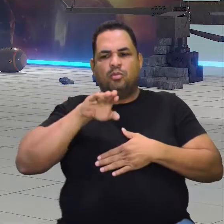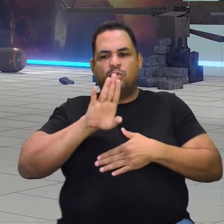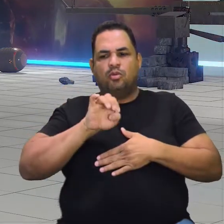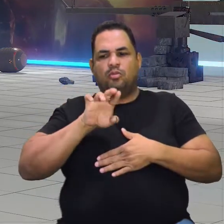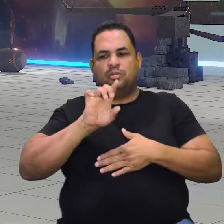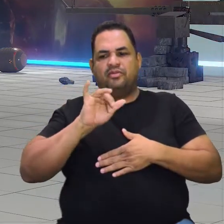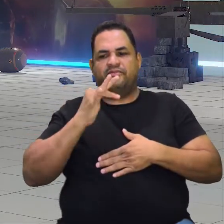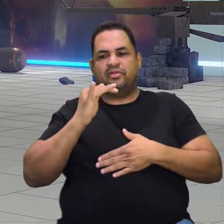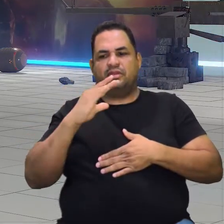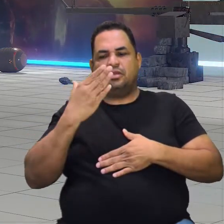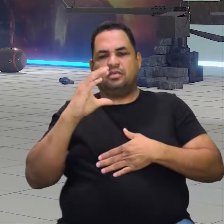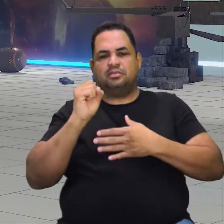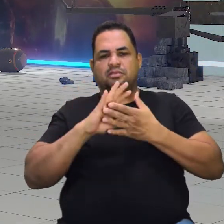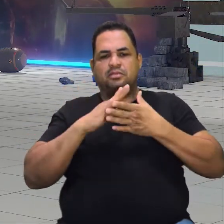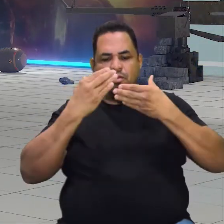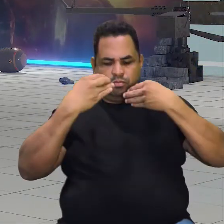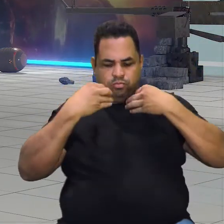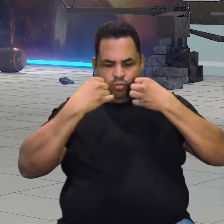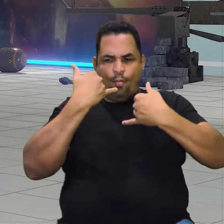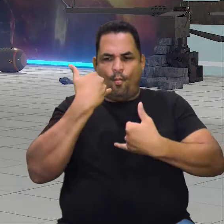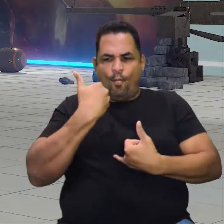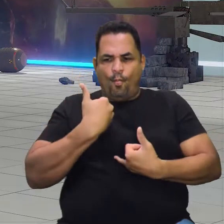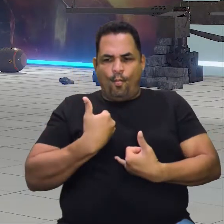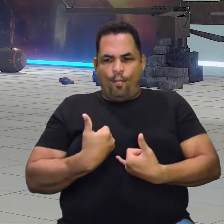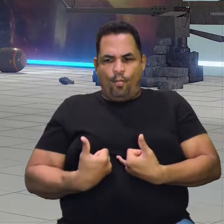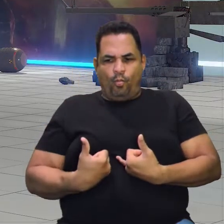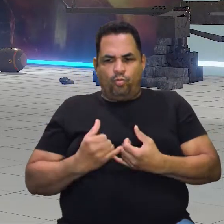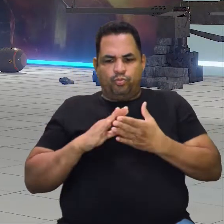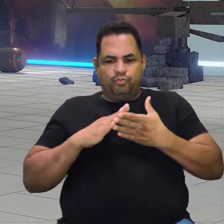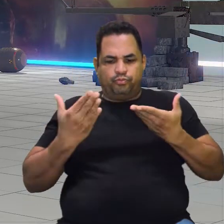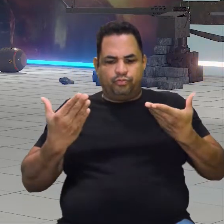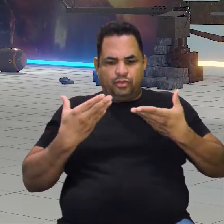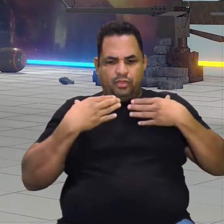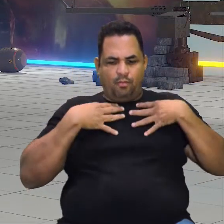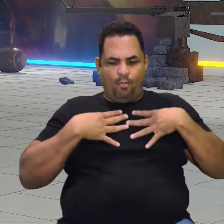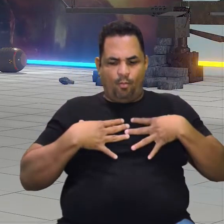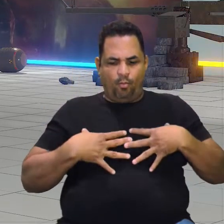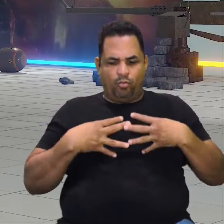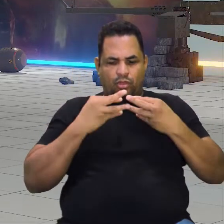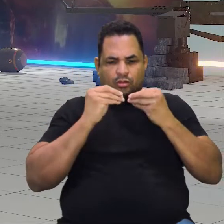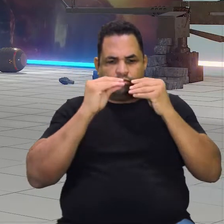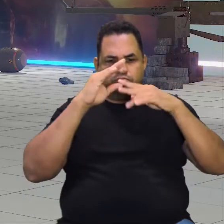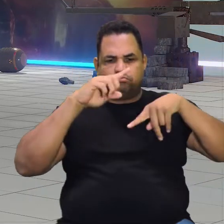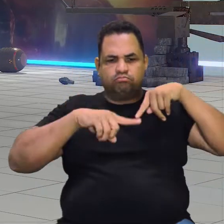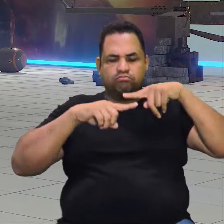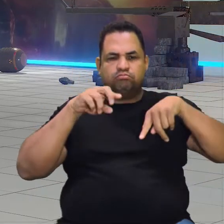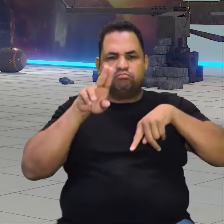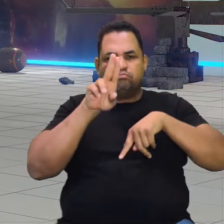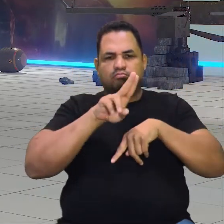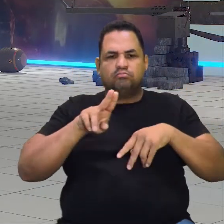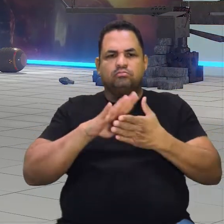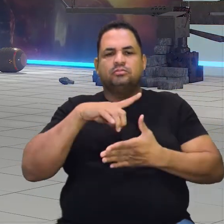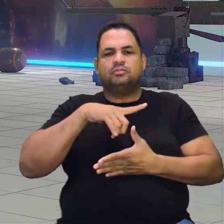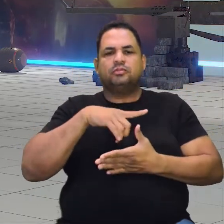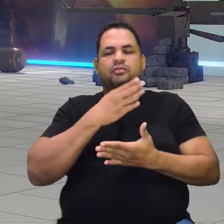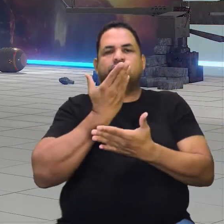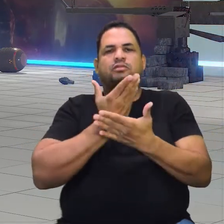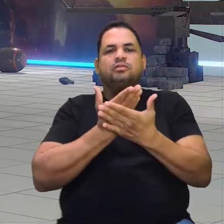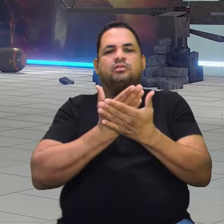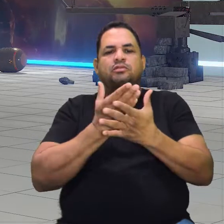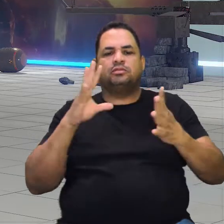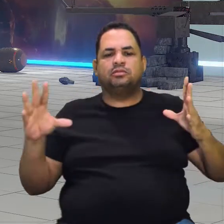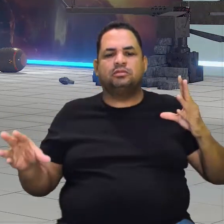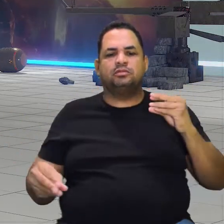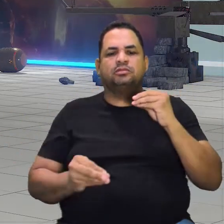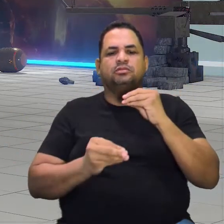o processo de mumificação que demorava 70 dias. Nós teremos nas nossas aulas, nós teremos nos textos complementares